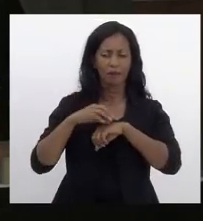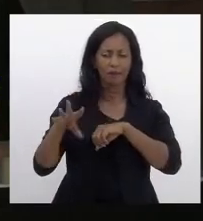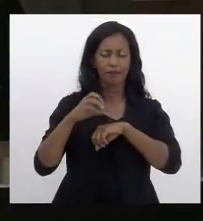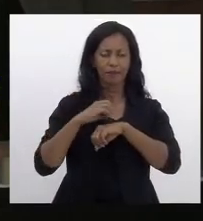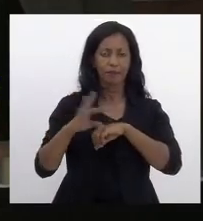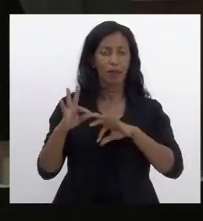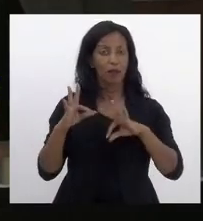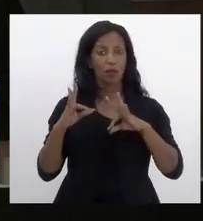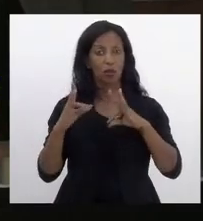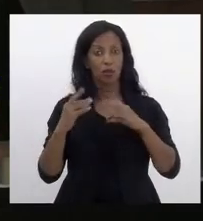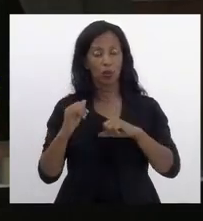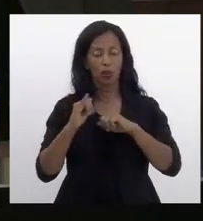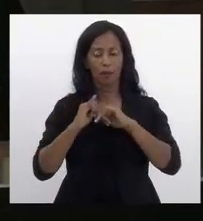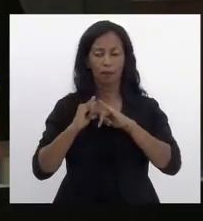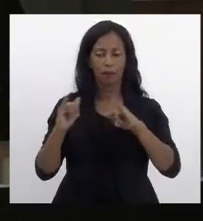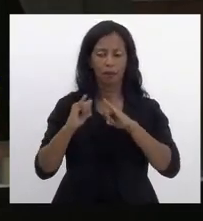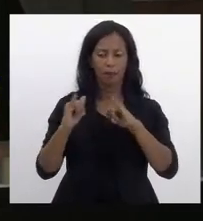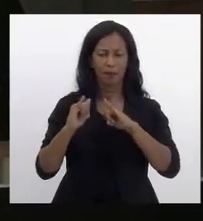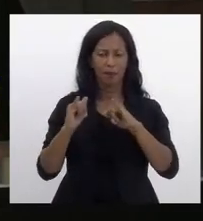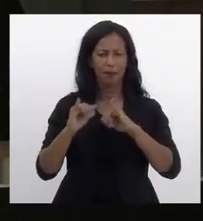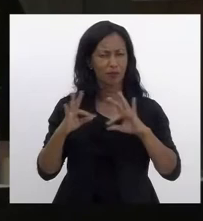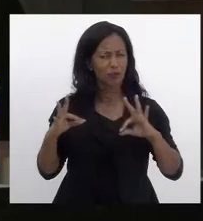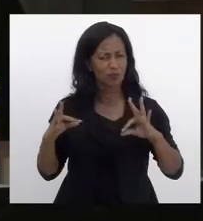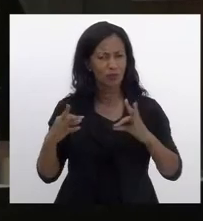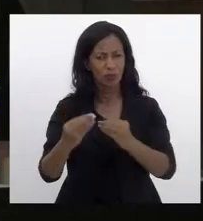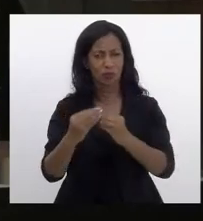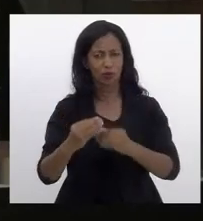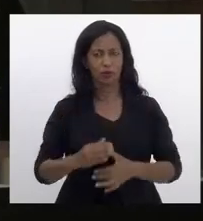Todas as mensagens, sem exceção,